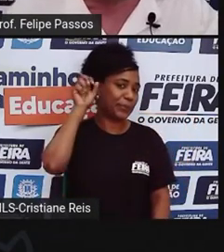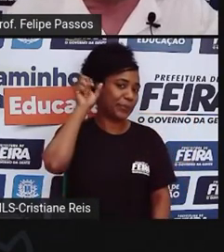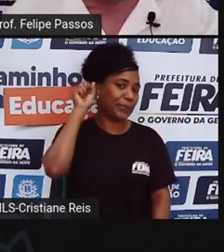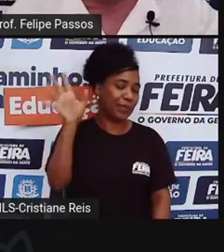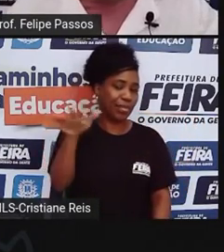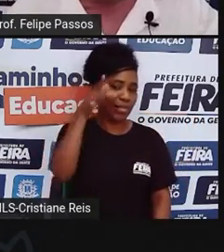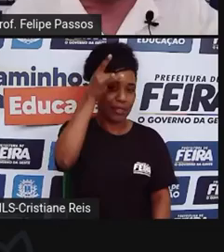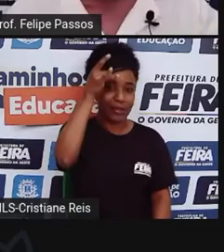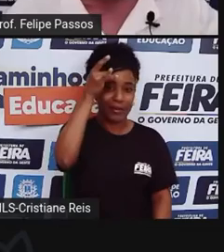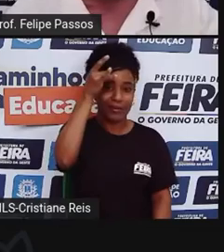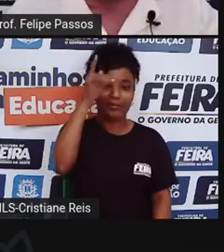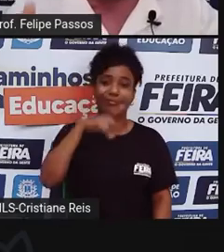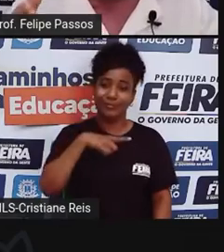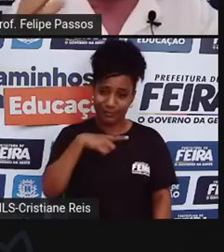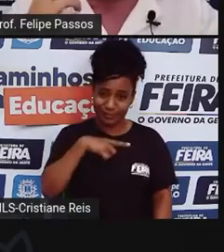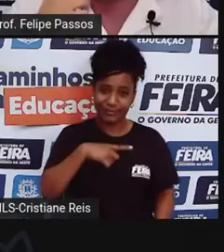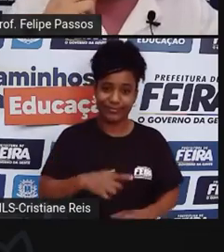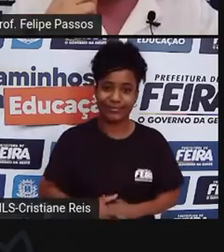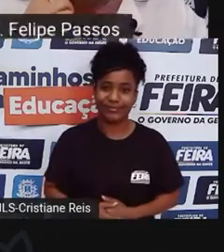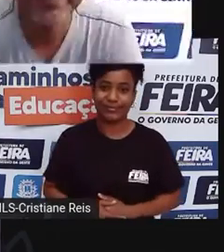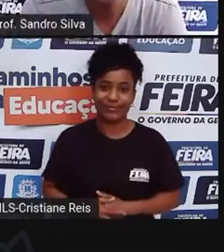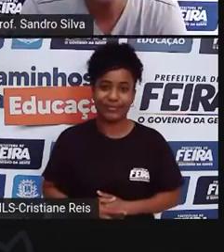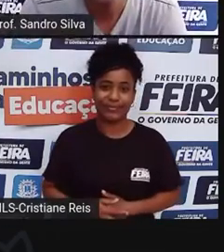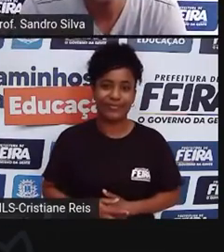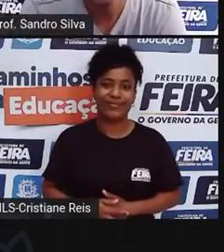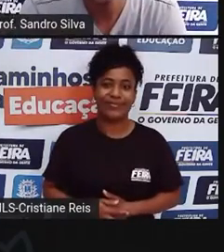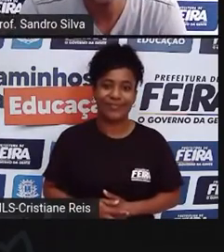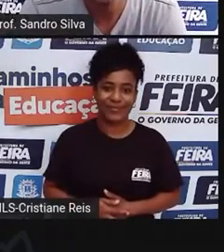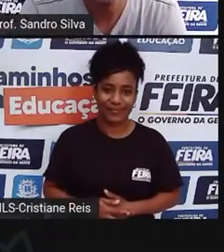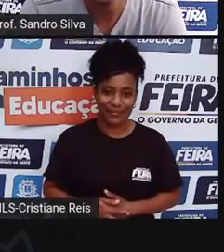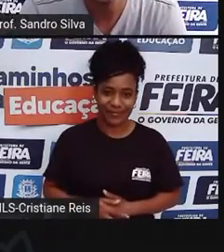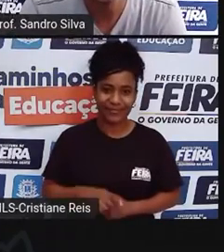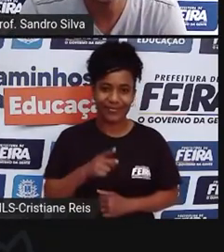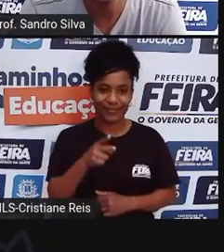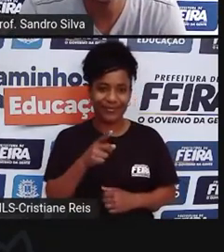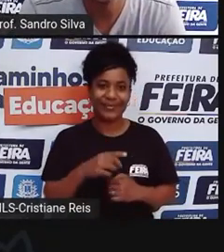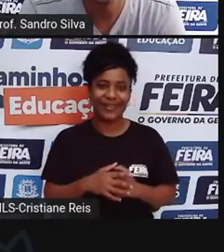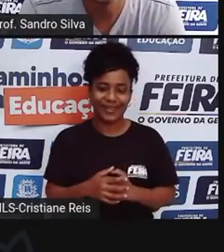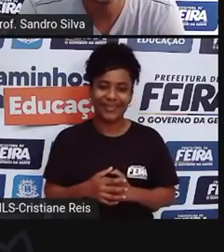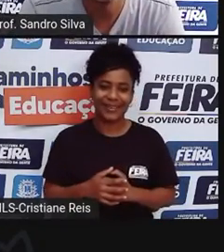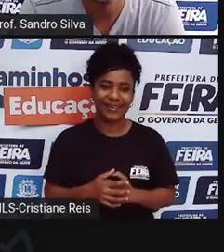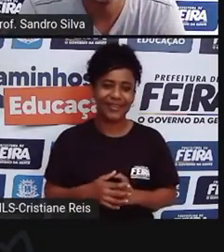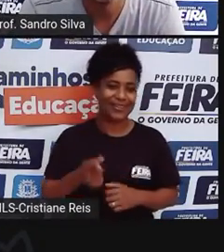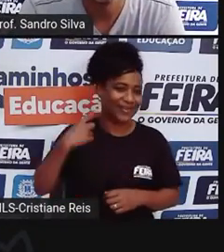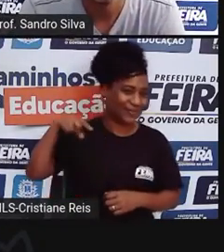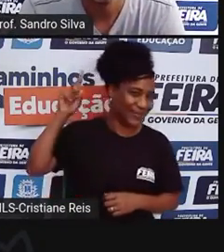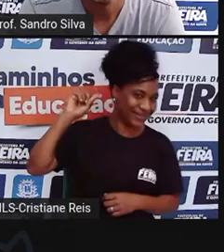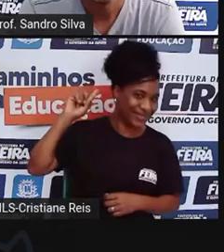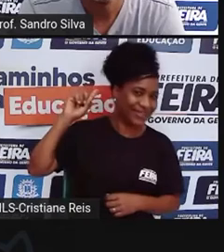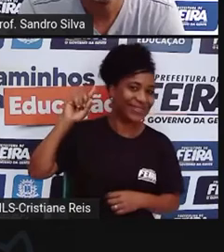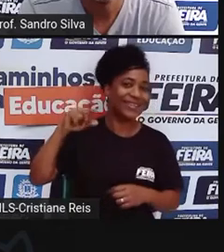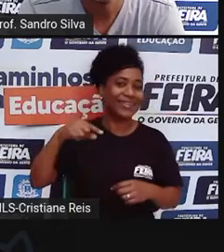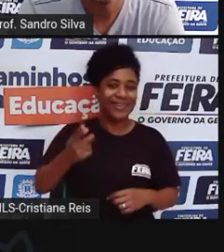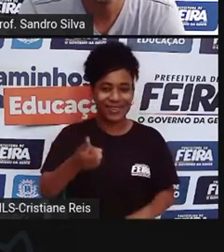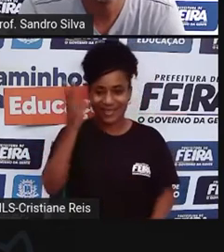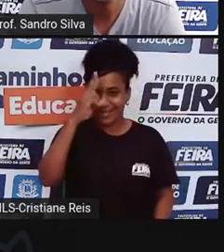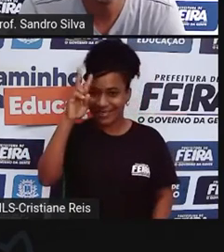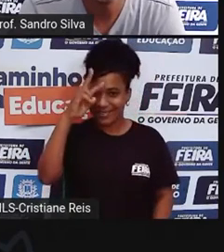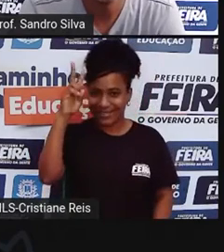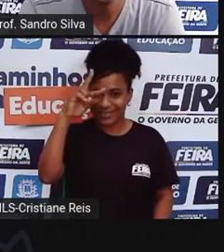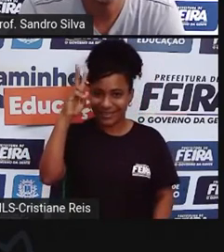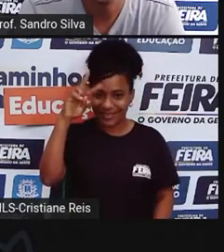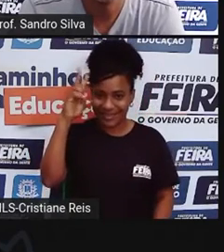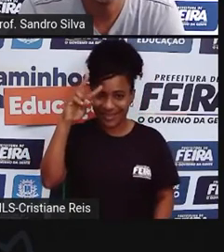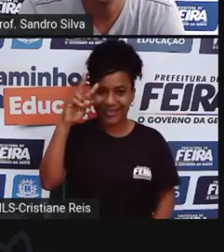Absorve, né? Absorve. Eu tenho até uma história sobre isso, sobre paródias, né? Na época de escola, eu não gostava muito desse tipo